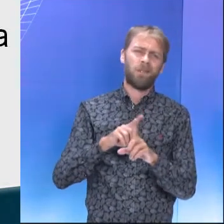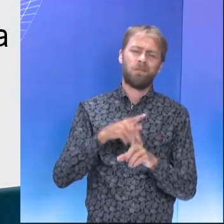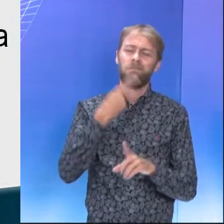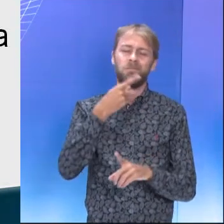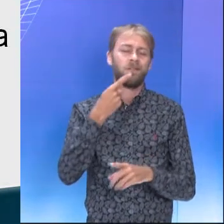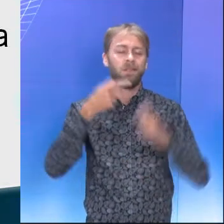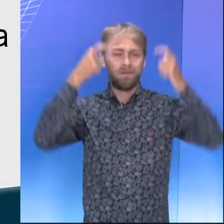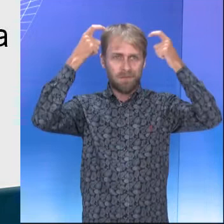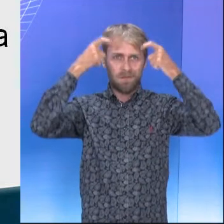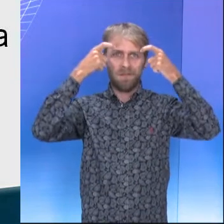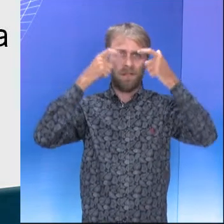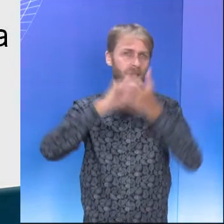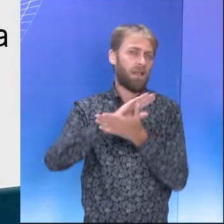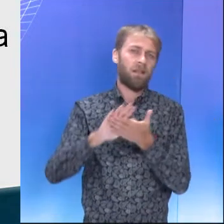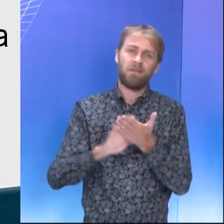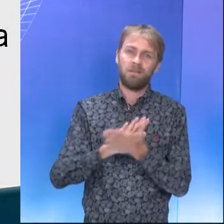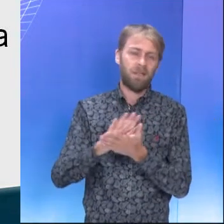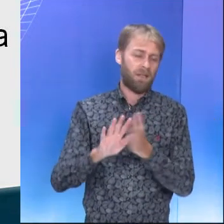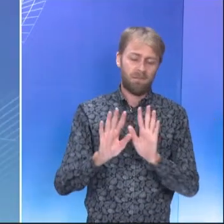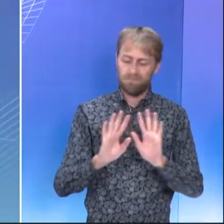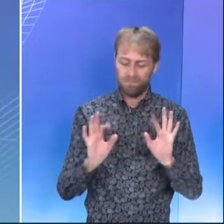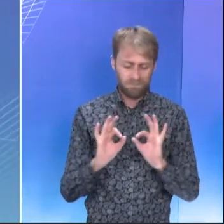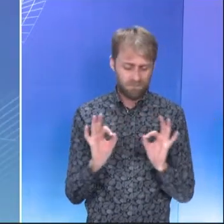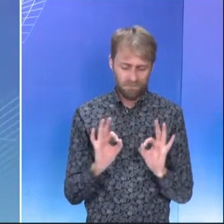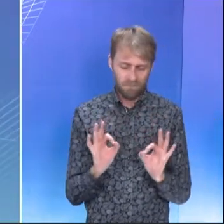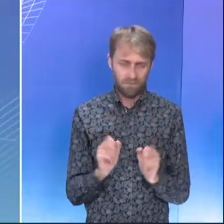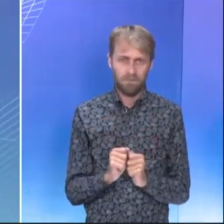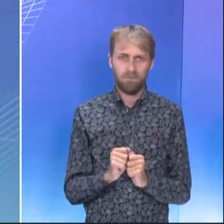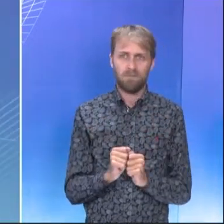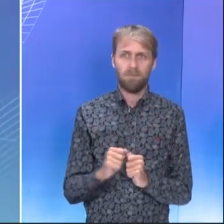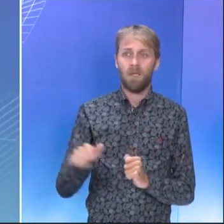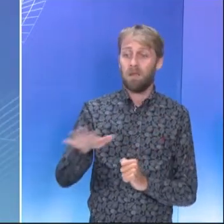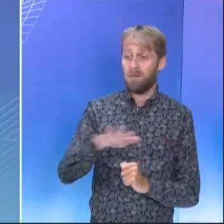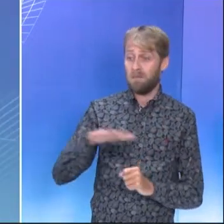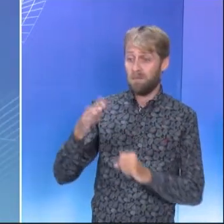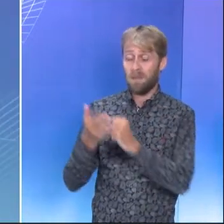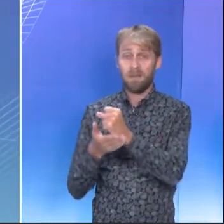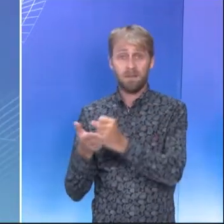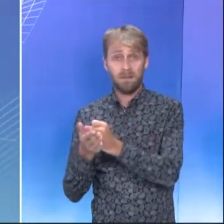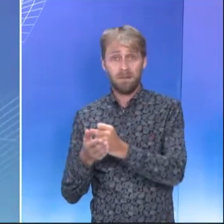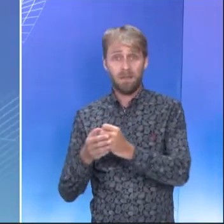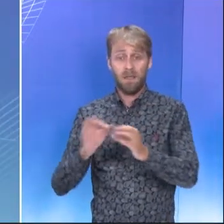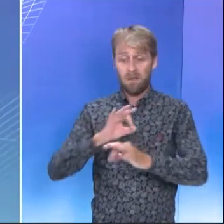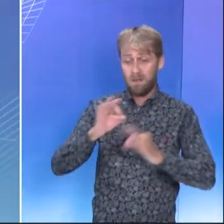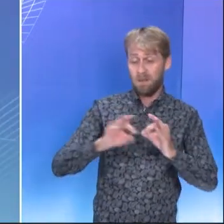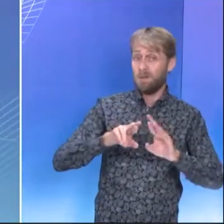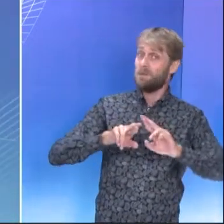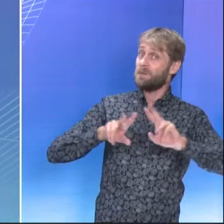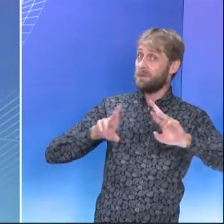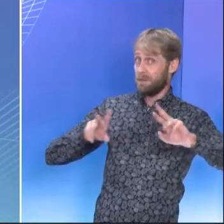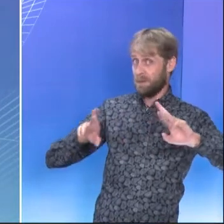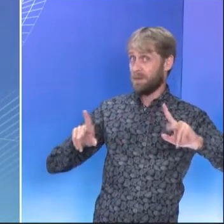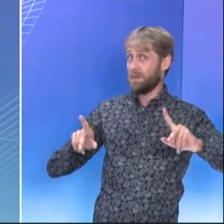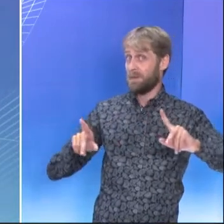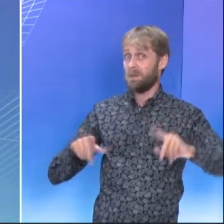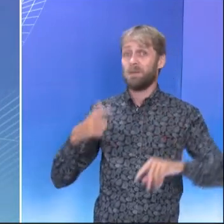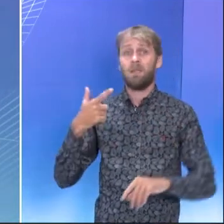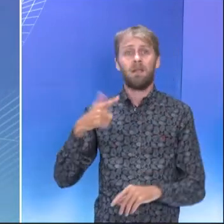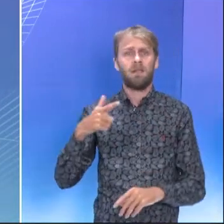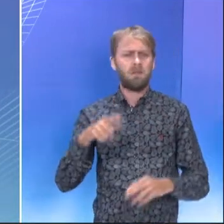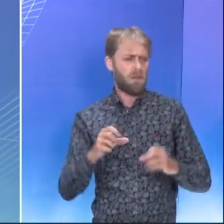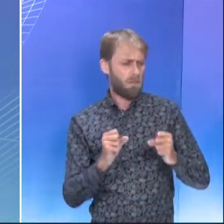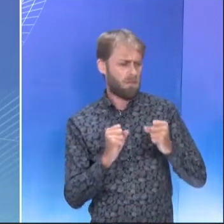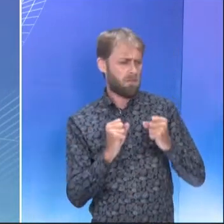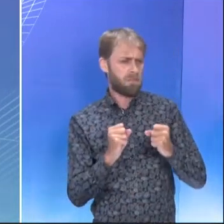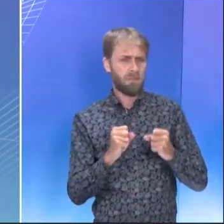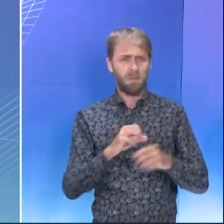monarquia, né? Estamos falando de comunidades que se baseiam numa outro tipo de organização que não tem esse poder, ele tem um poder muito